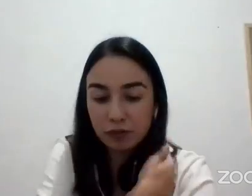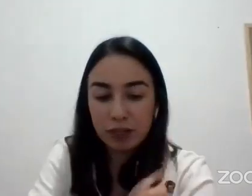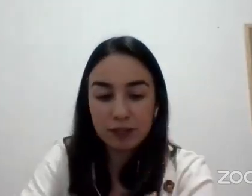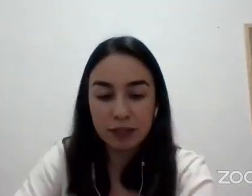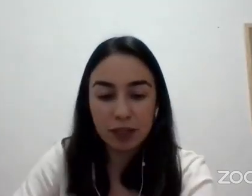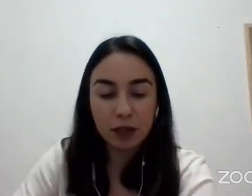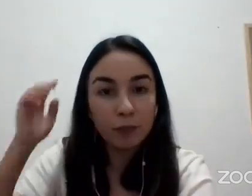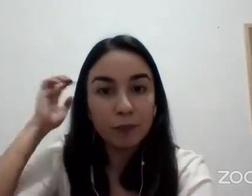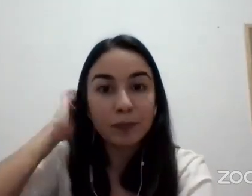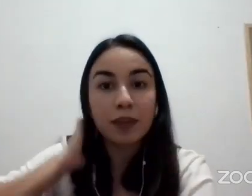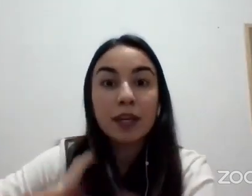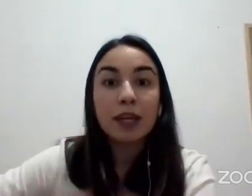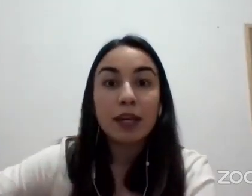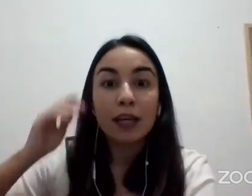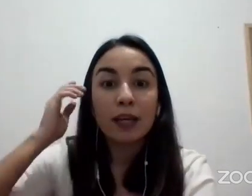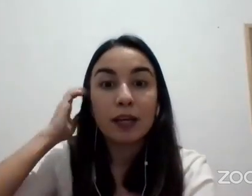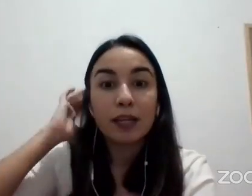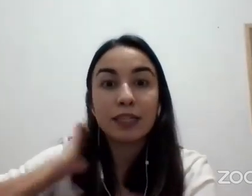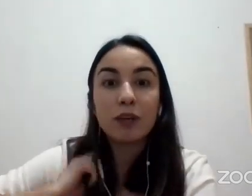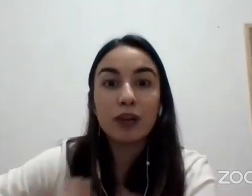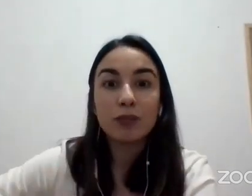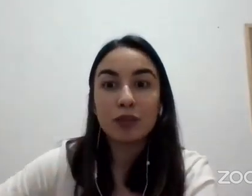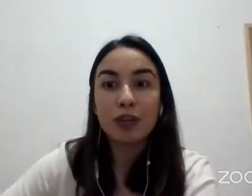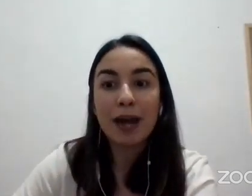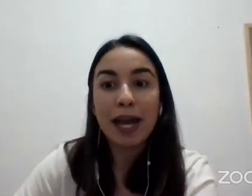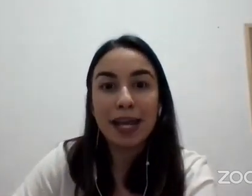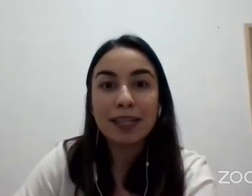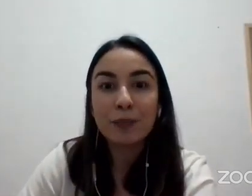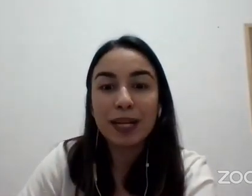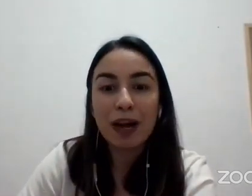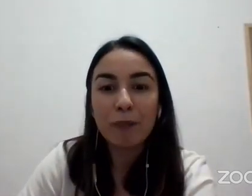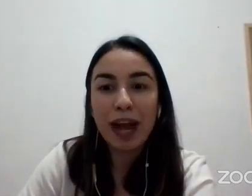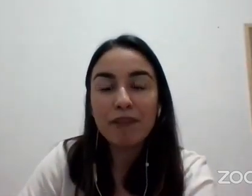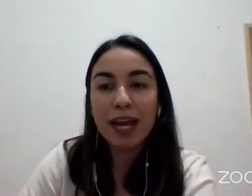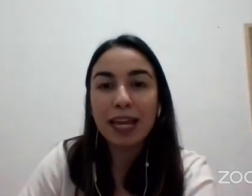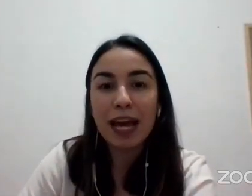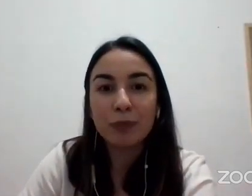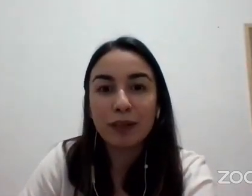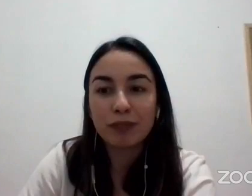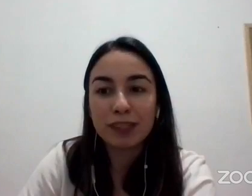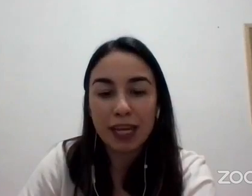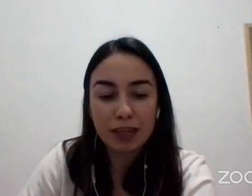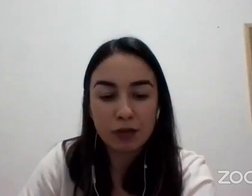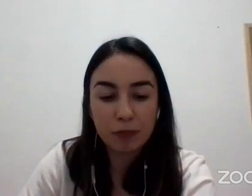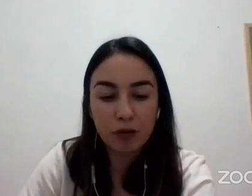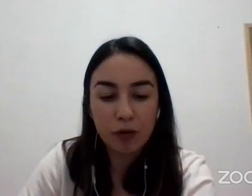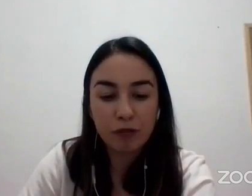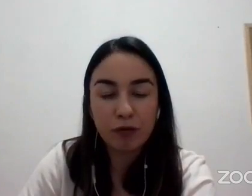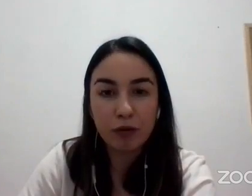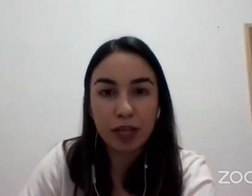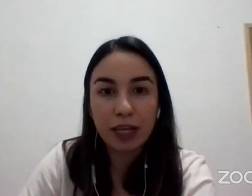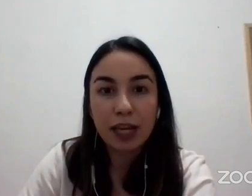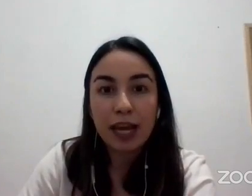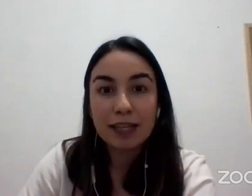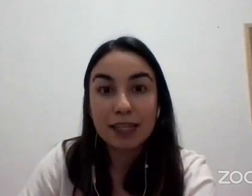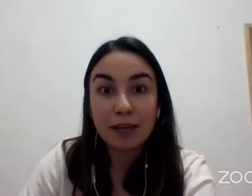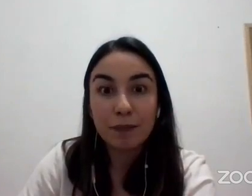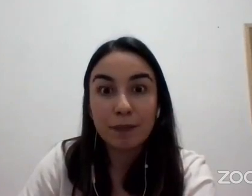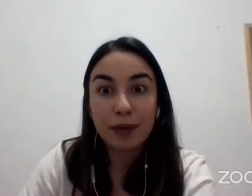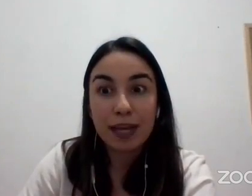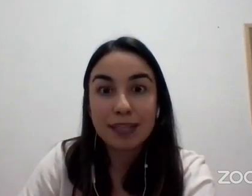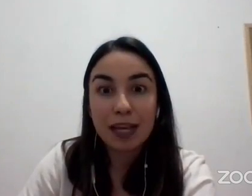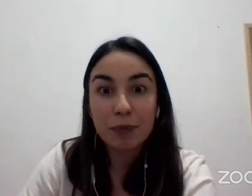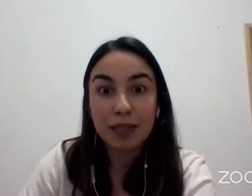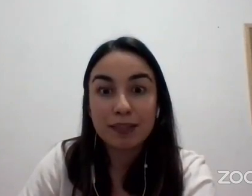contato na fundação. Então, nós vamos chamar elas para dar um breve relato para vocês sobre como foi